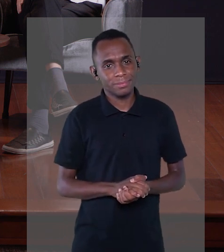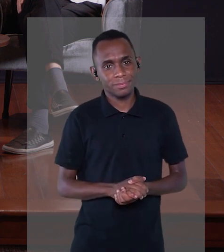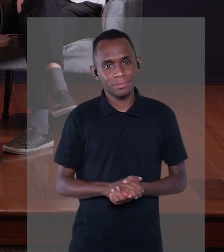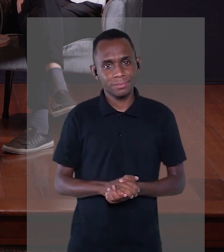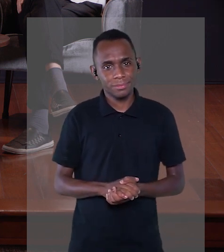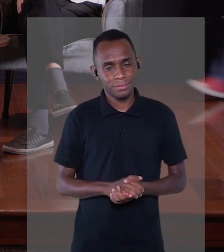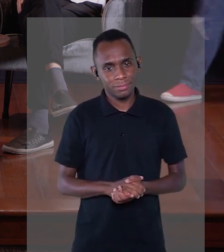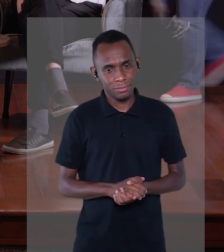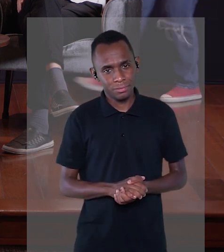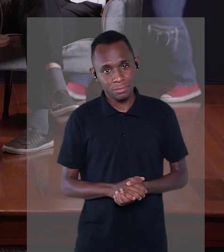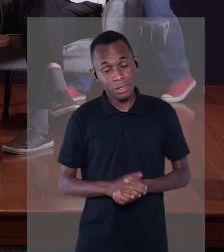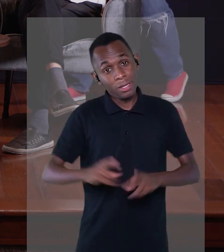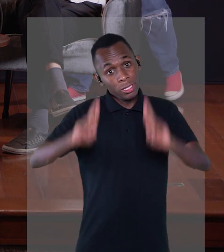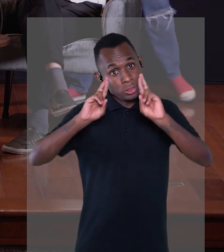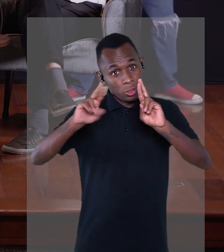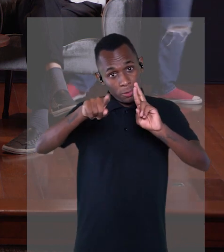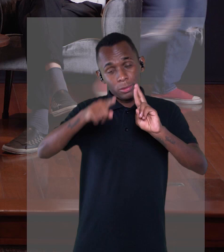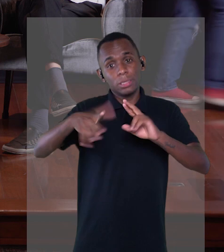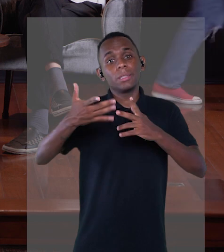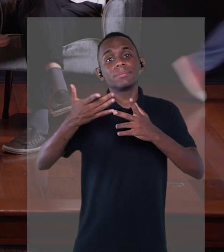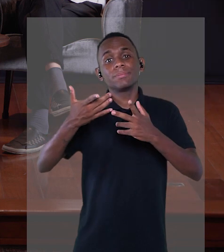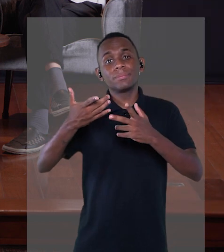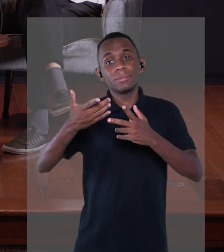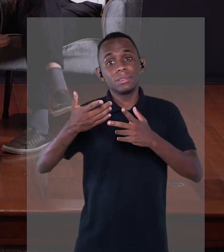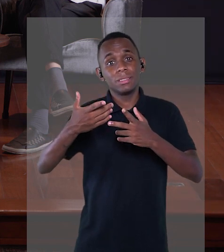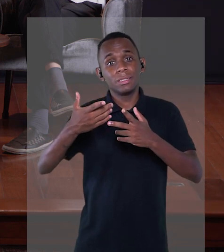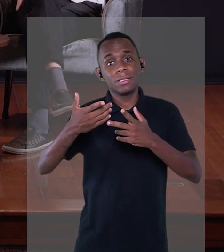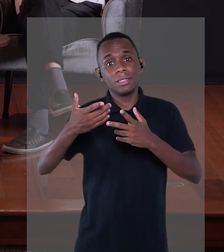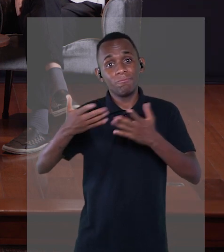e espero que você convença.